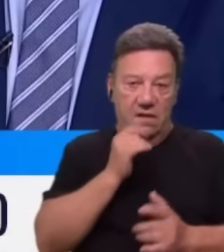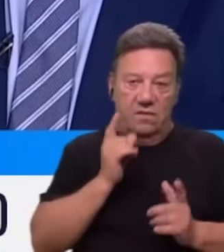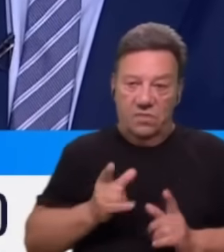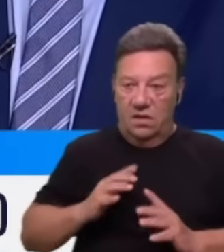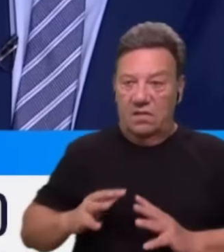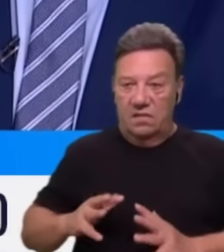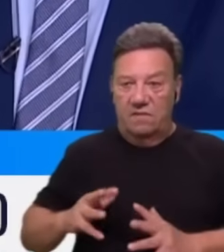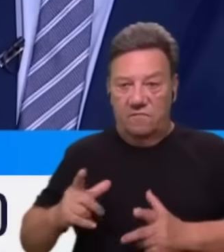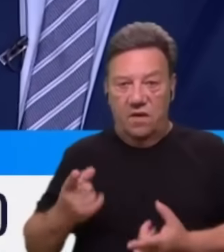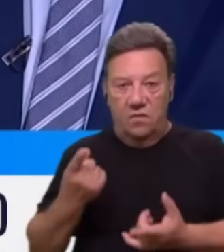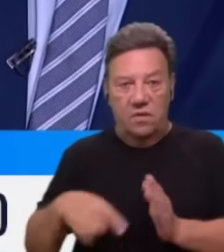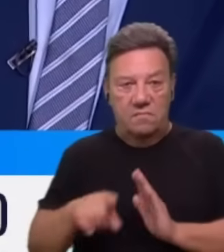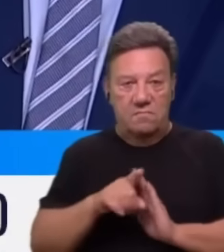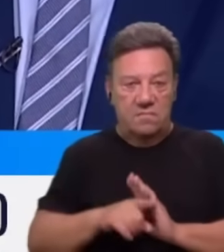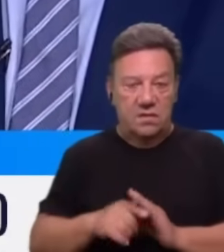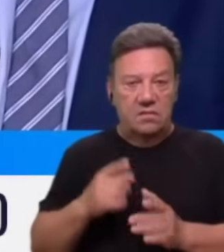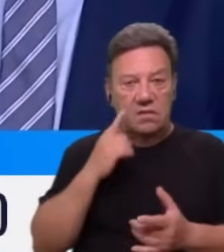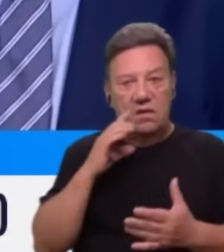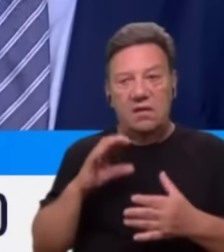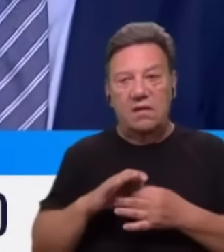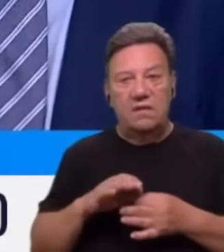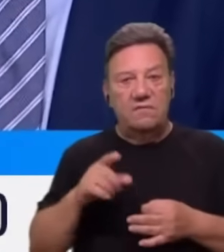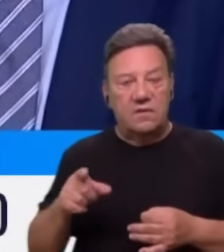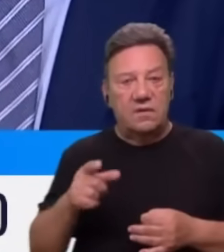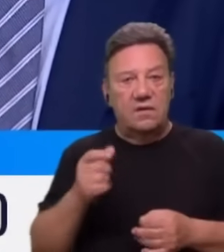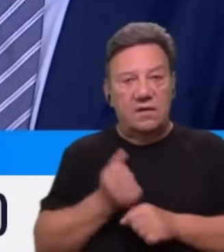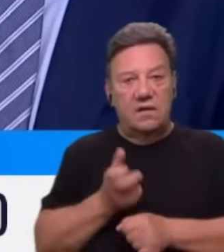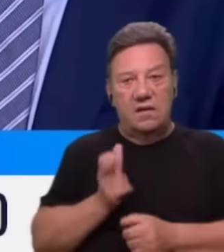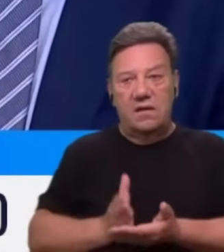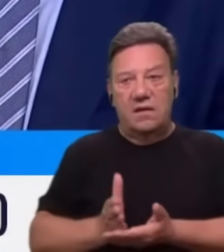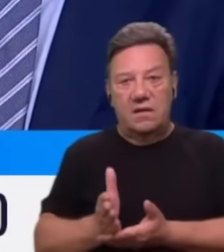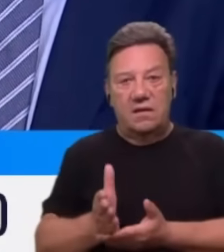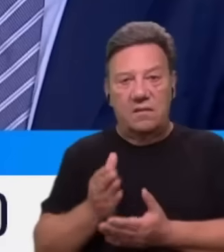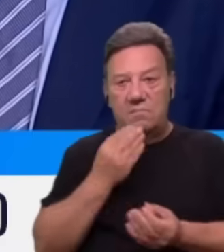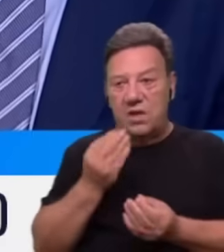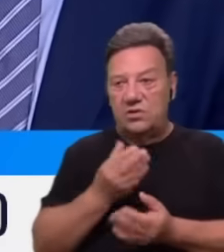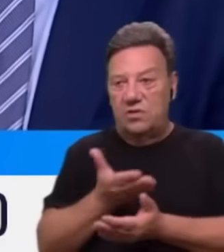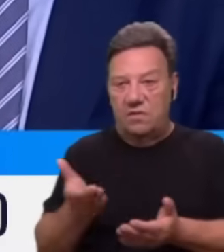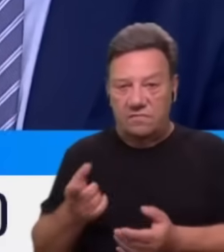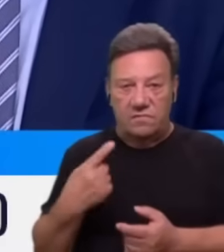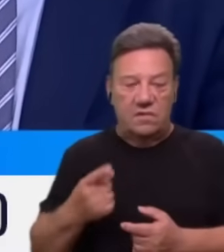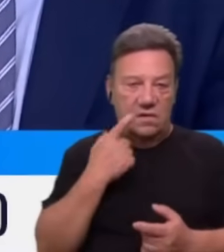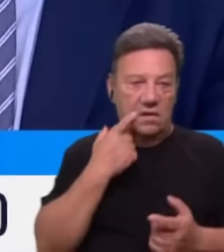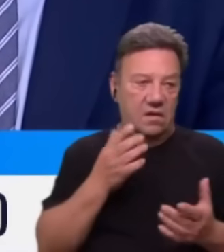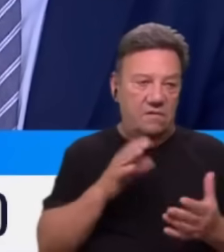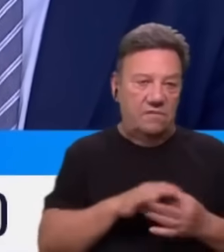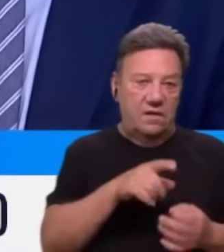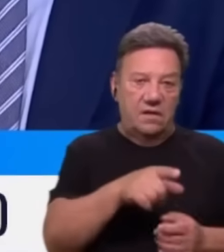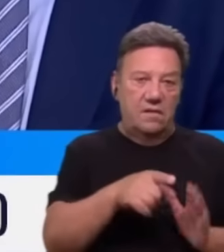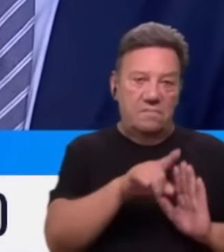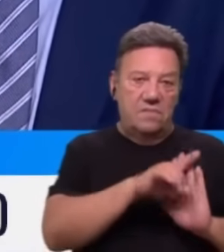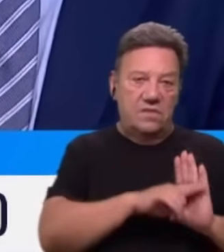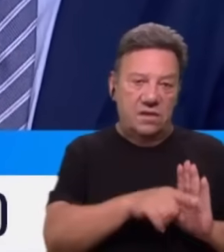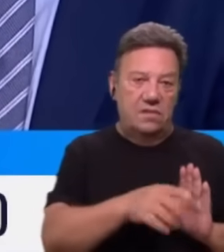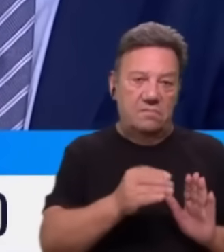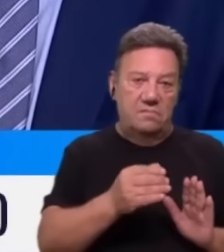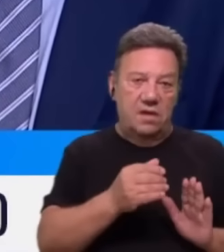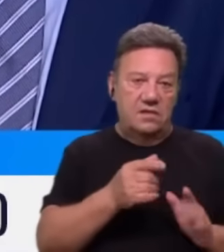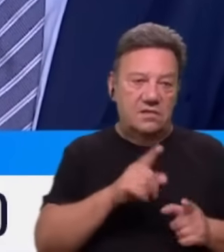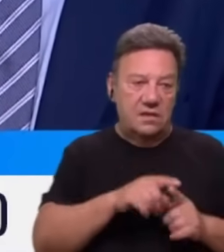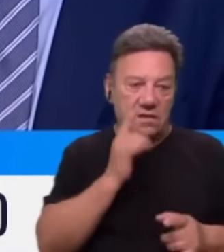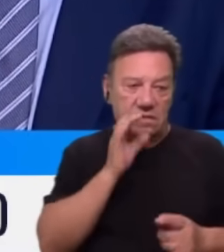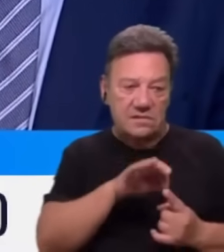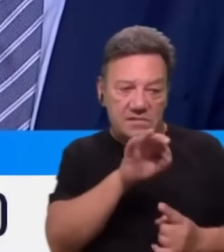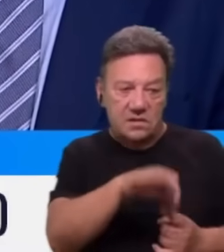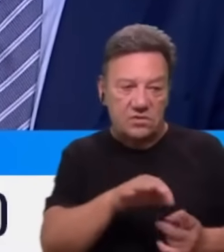desenvolver algumas medidas que tem a ver com a carreira para os mais novos que tem a ver com estas medidas mais cirúrgicas